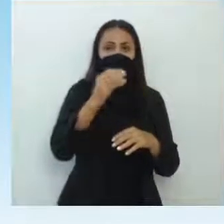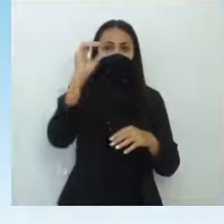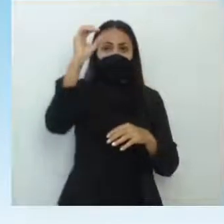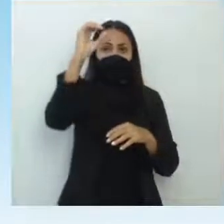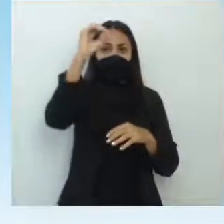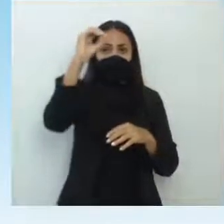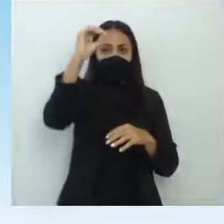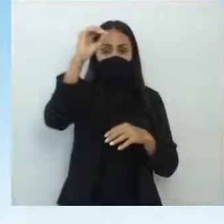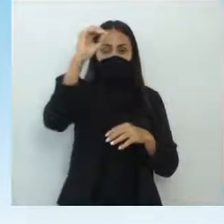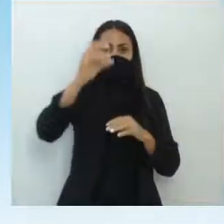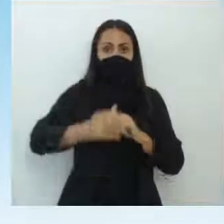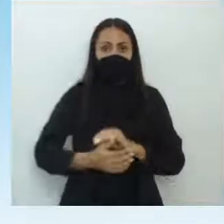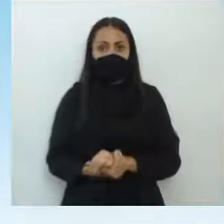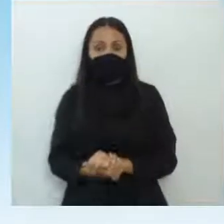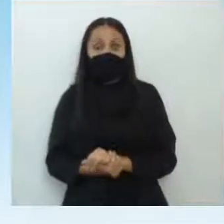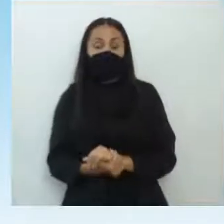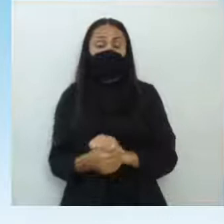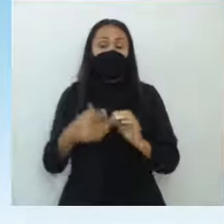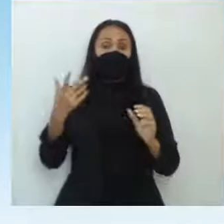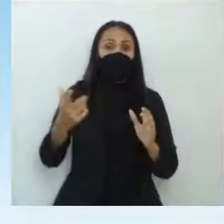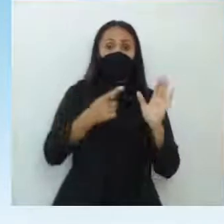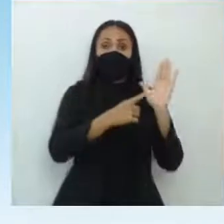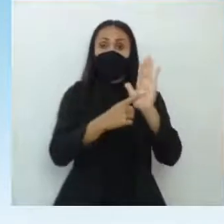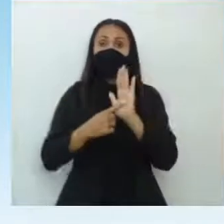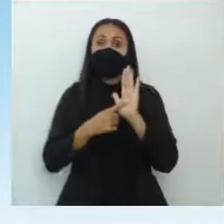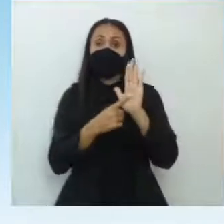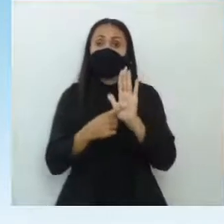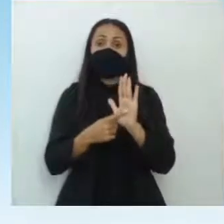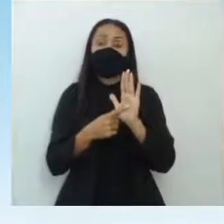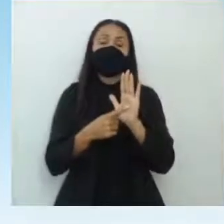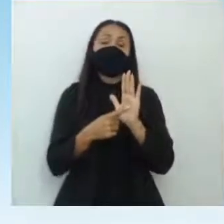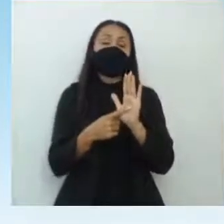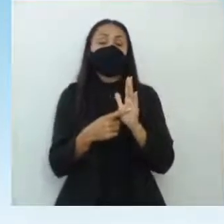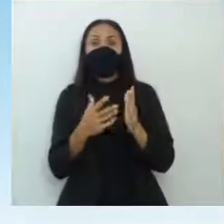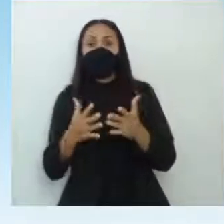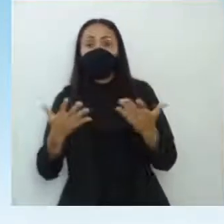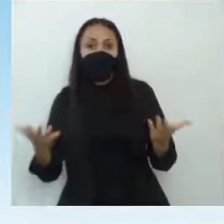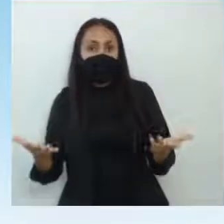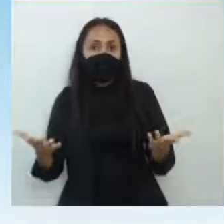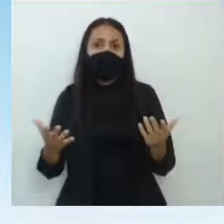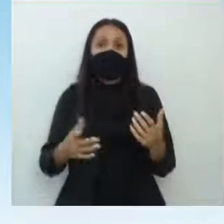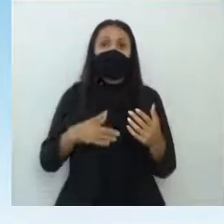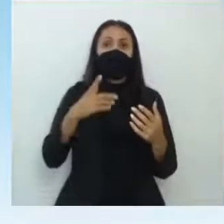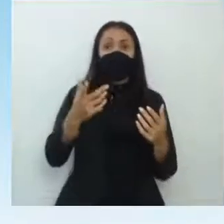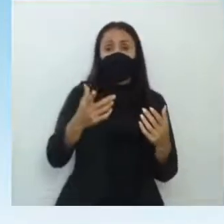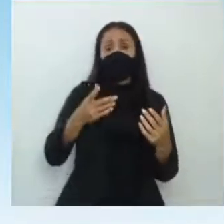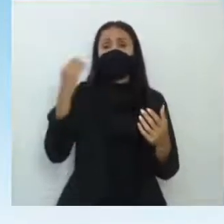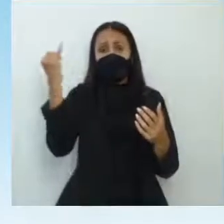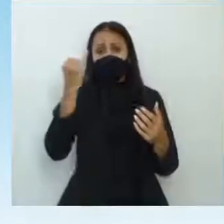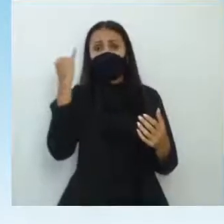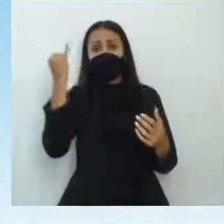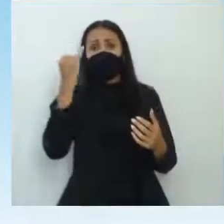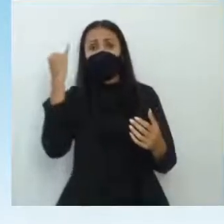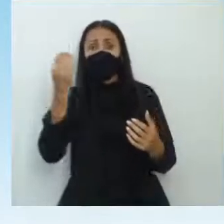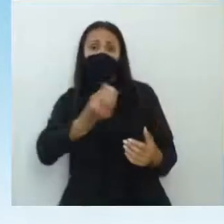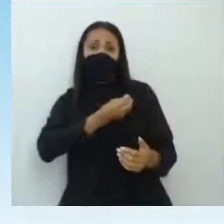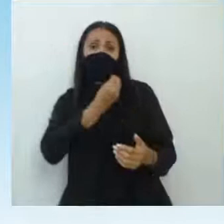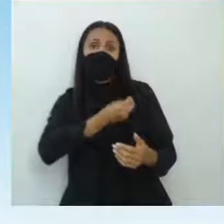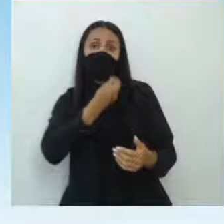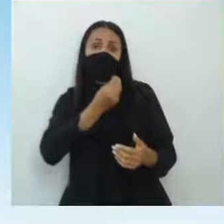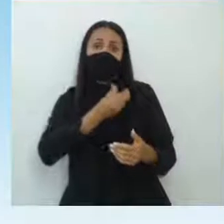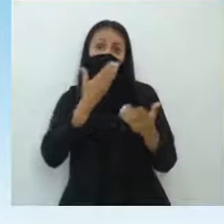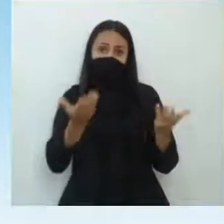A Terra ela apresenta então essas condições que são favoráveis à existência da